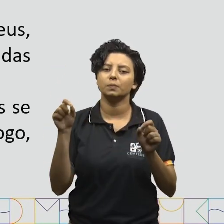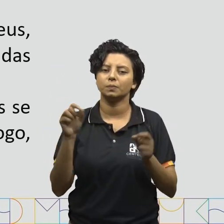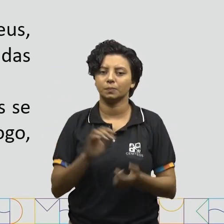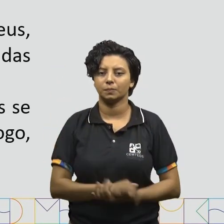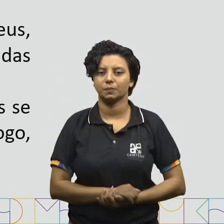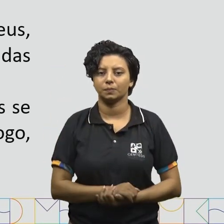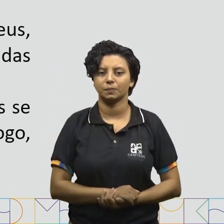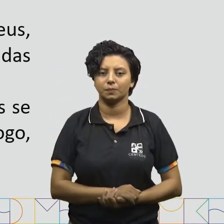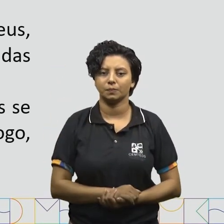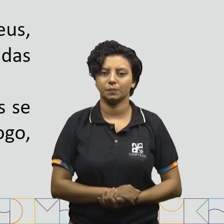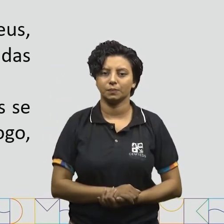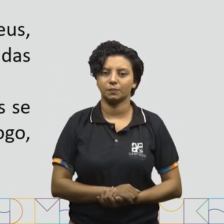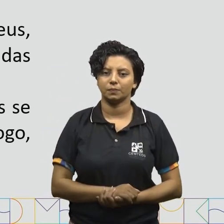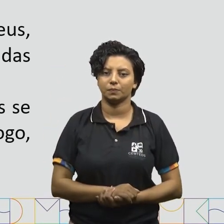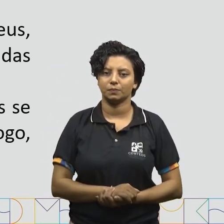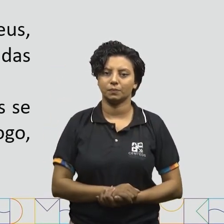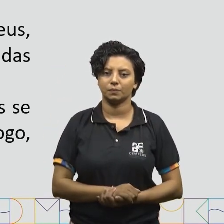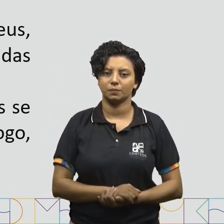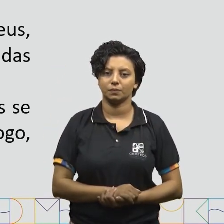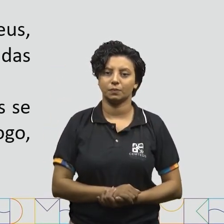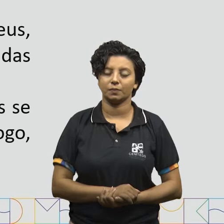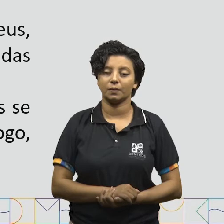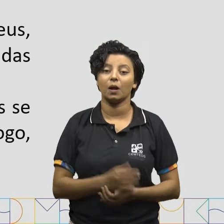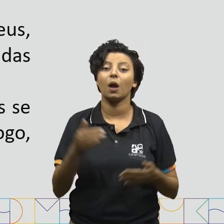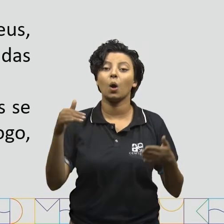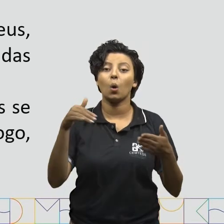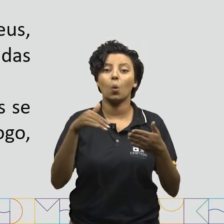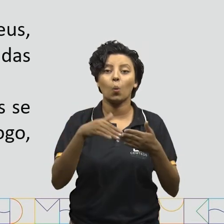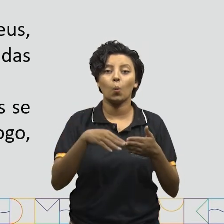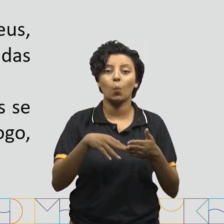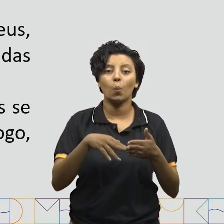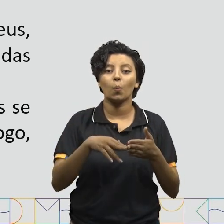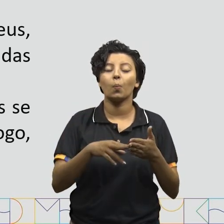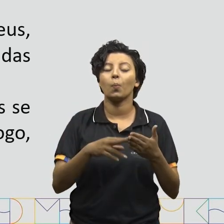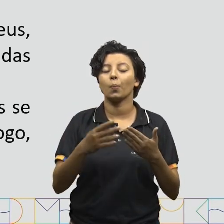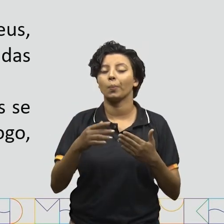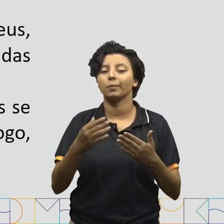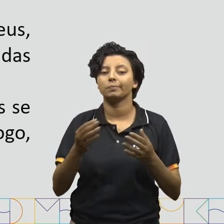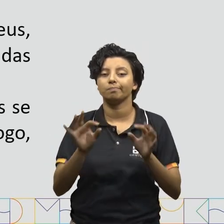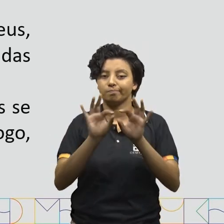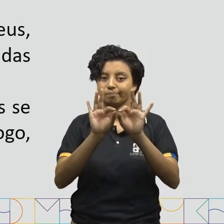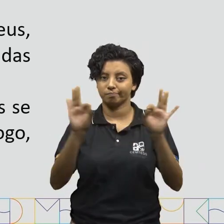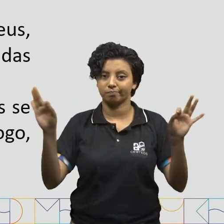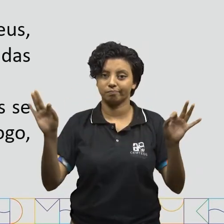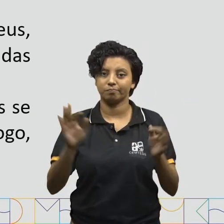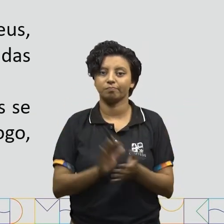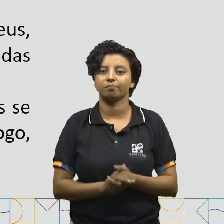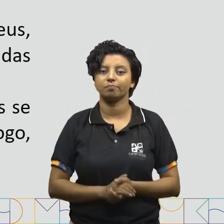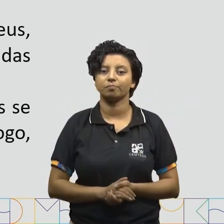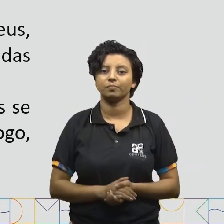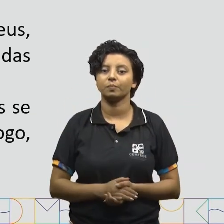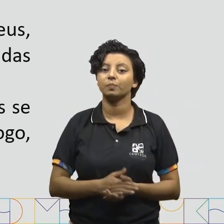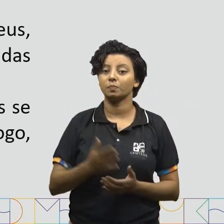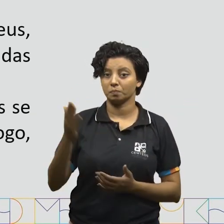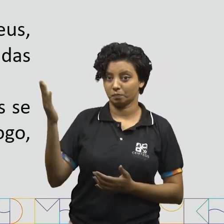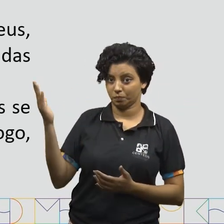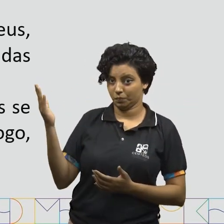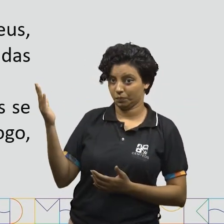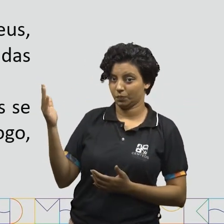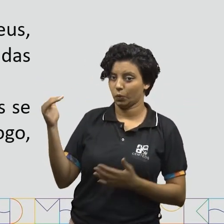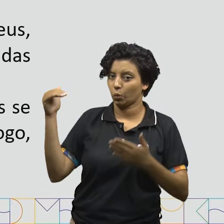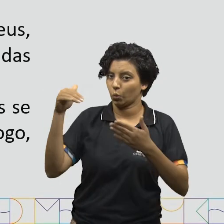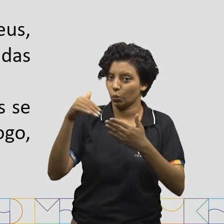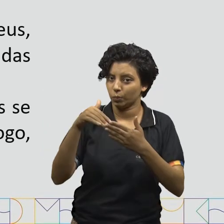questão. Quer dizer, melhor. Vamos para a última afirmação. Os Samis acreditavam em